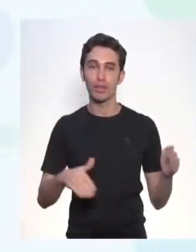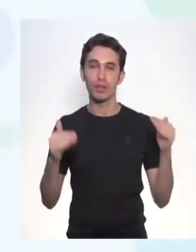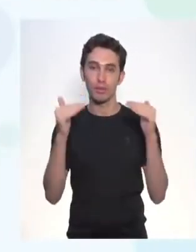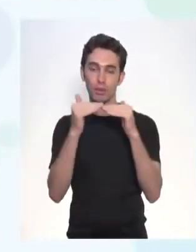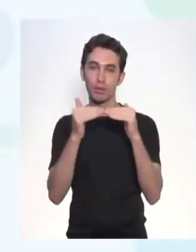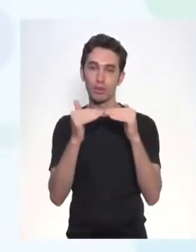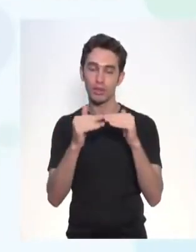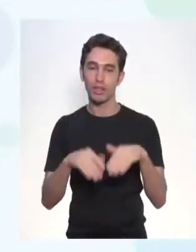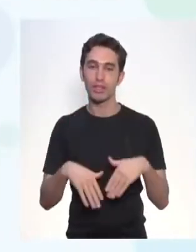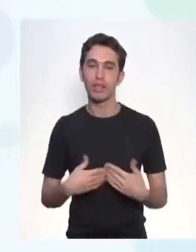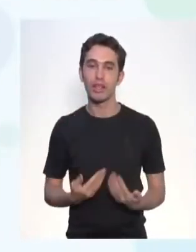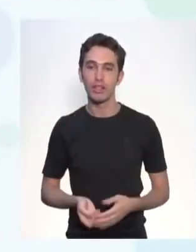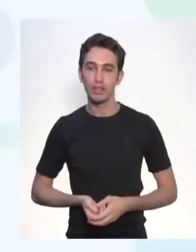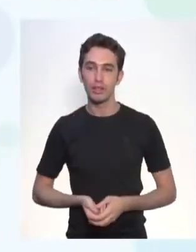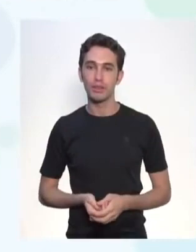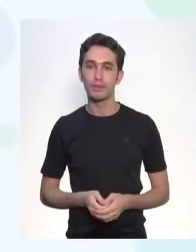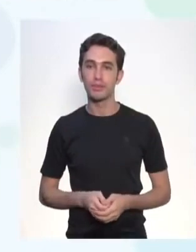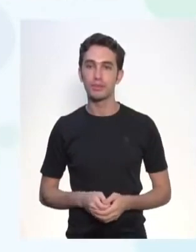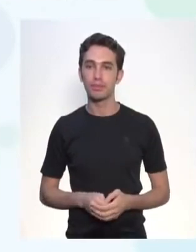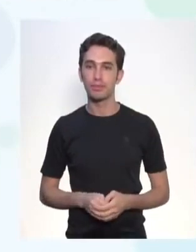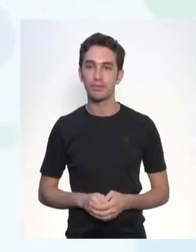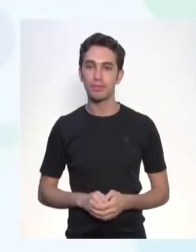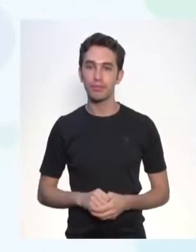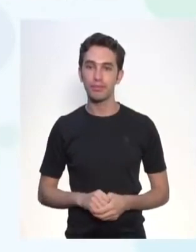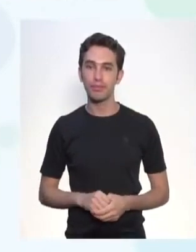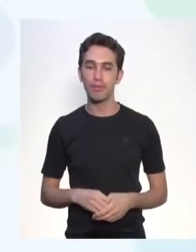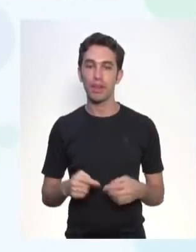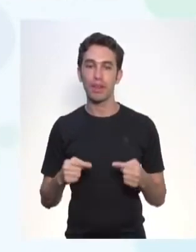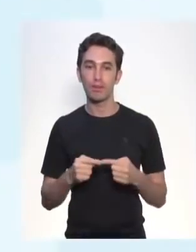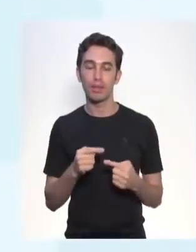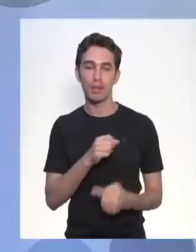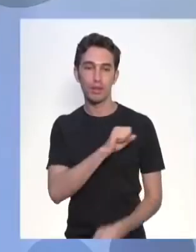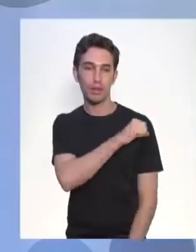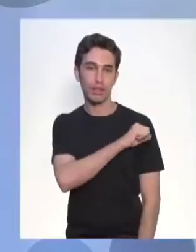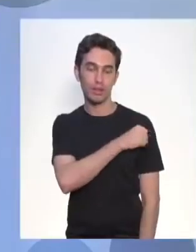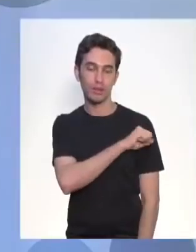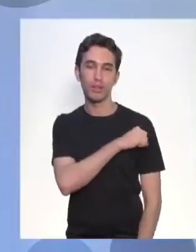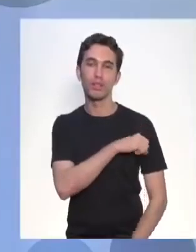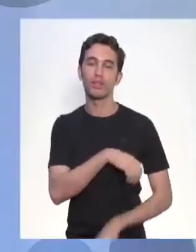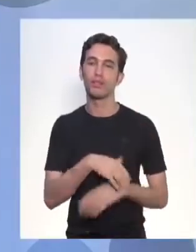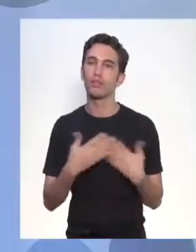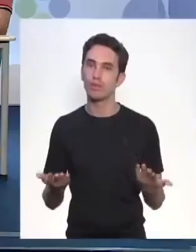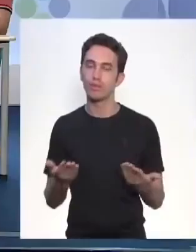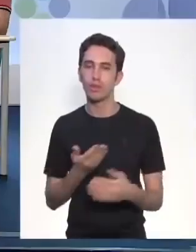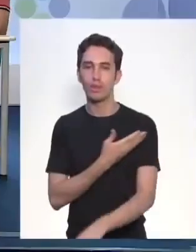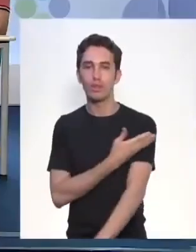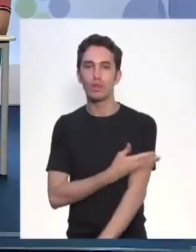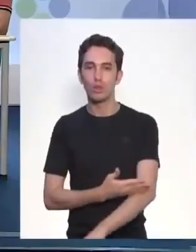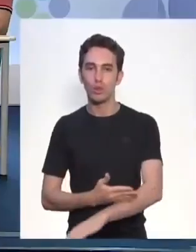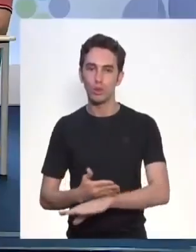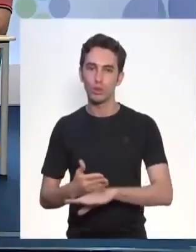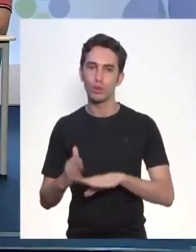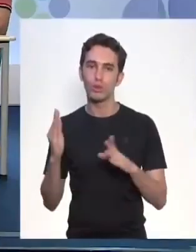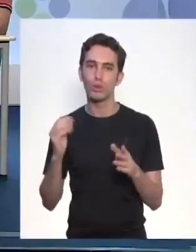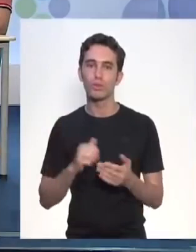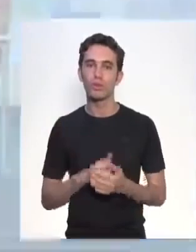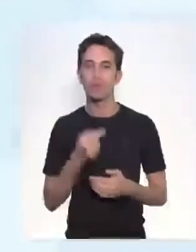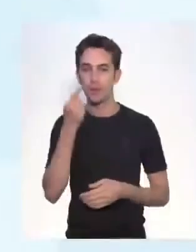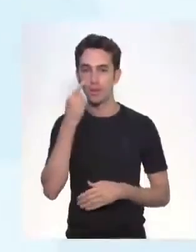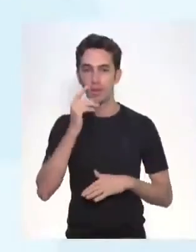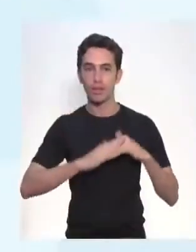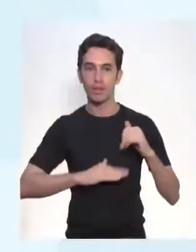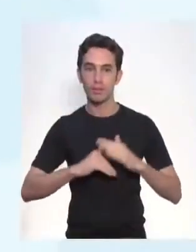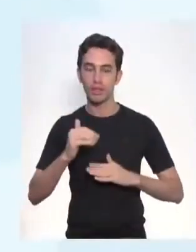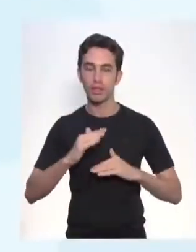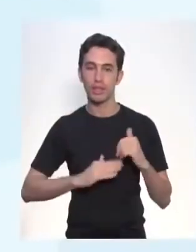proporcionalidades, o título da aula de hoje, tá? 8º ano do ensino fundamental, como já é de praxe, né, Tony? Vamos colocar a habilidade que será desenvolvida,